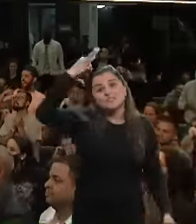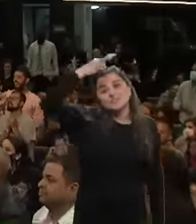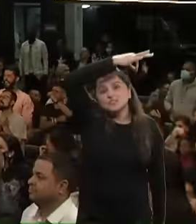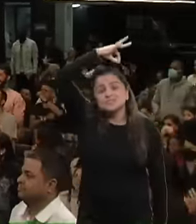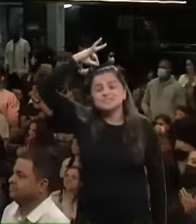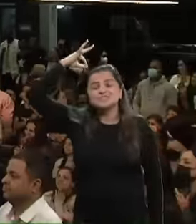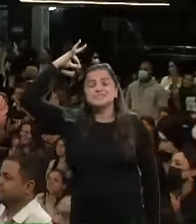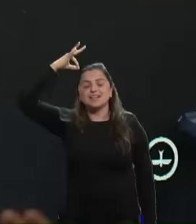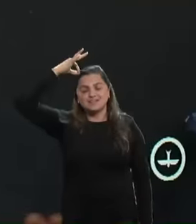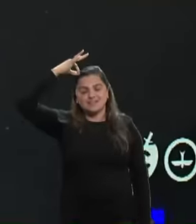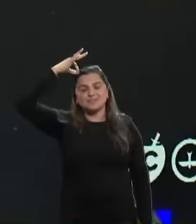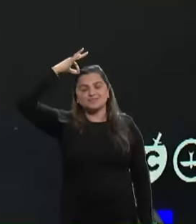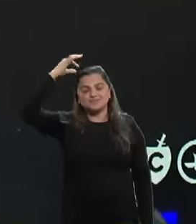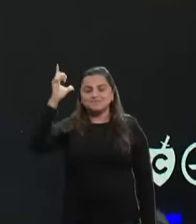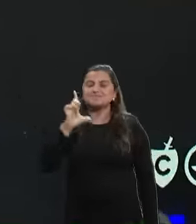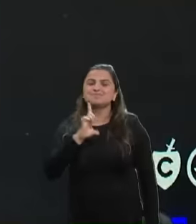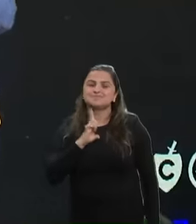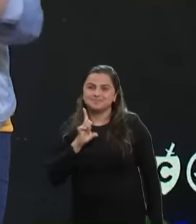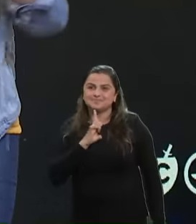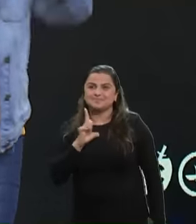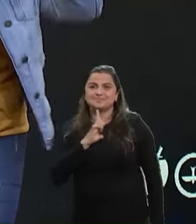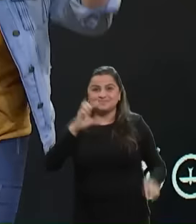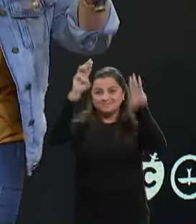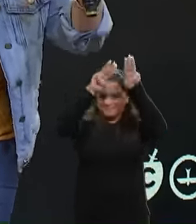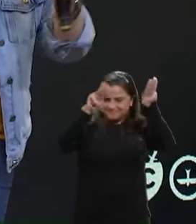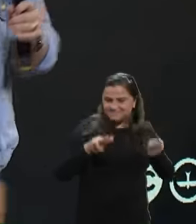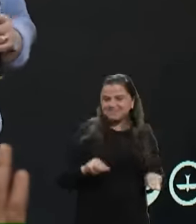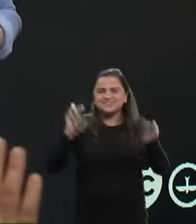Santo, ela tem maná.